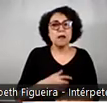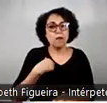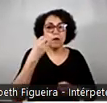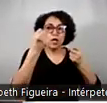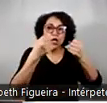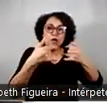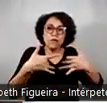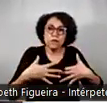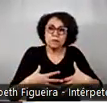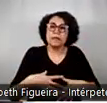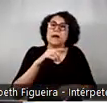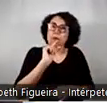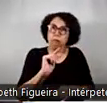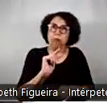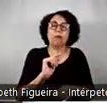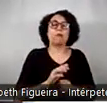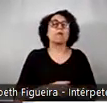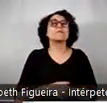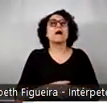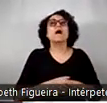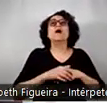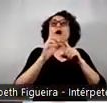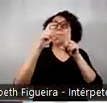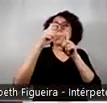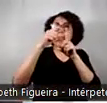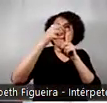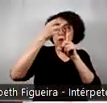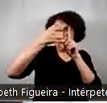de pessoas imigrantes, né? Então, como eu disse,